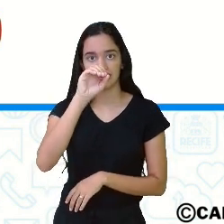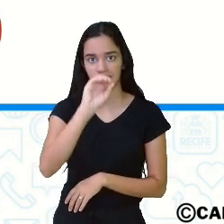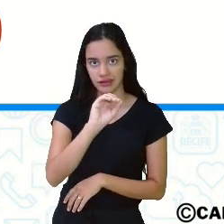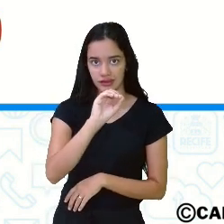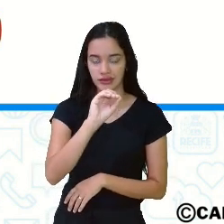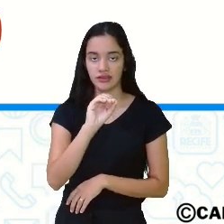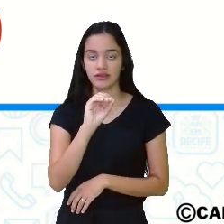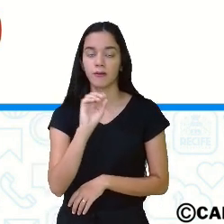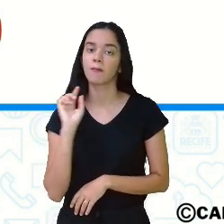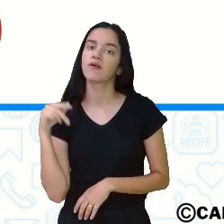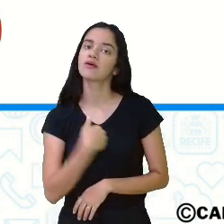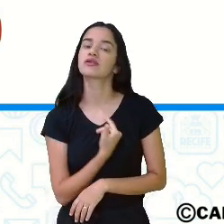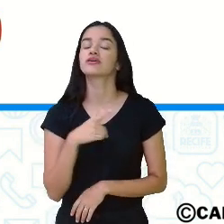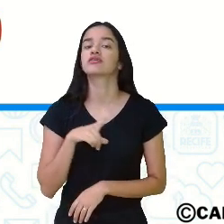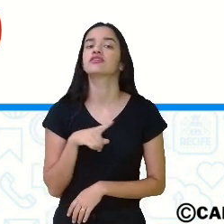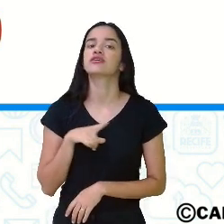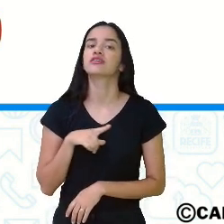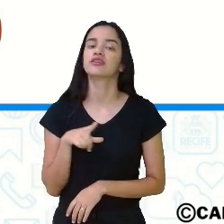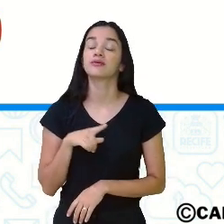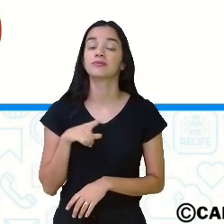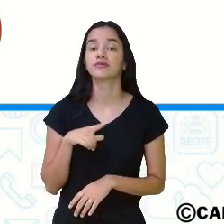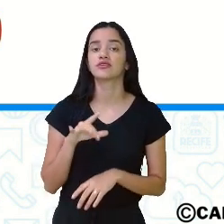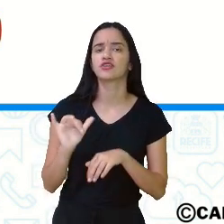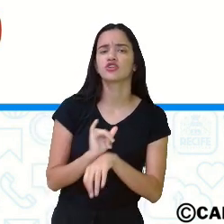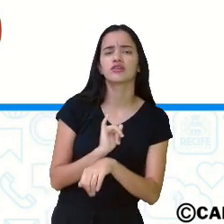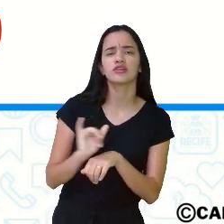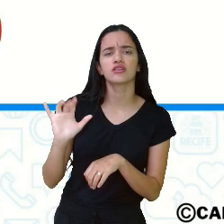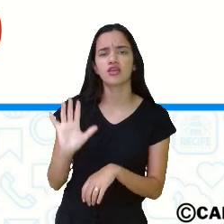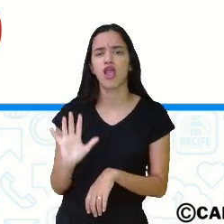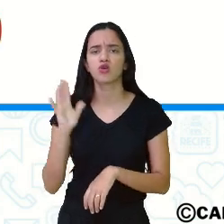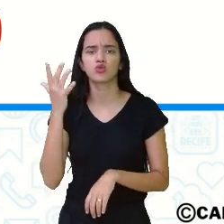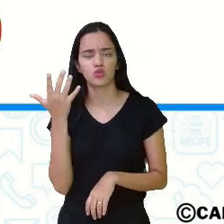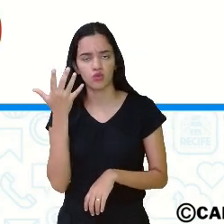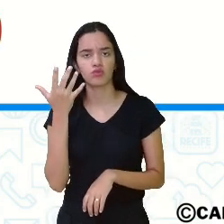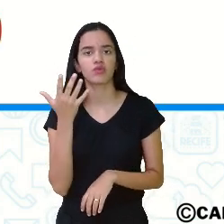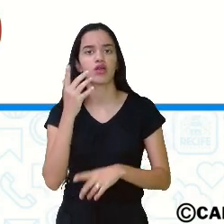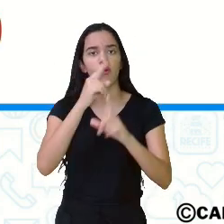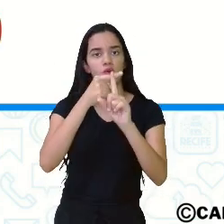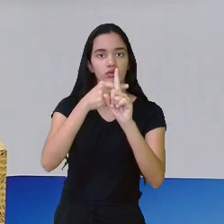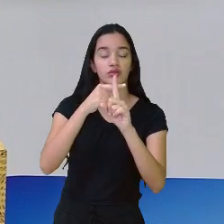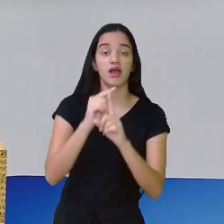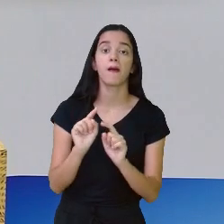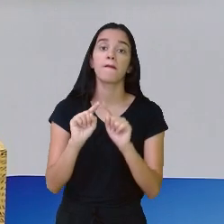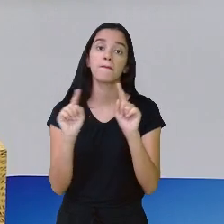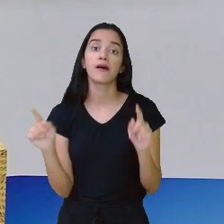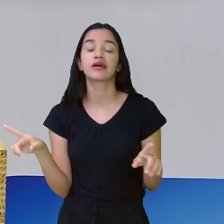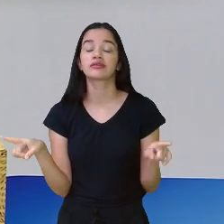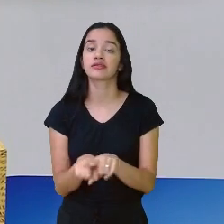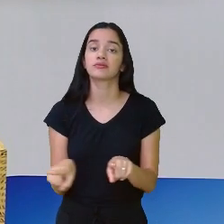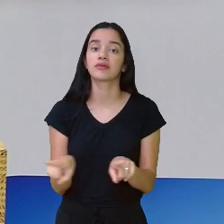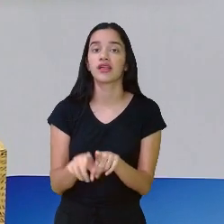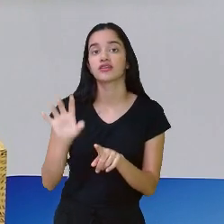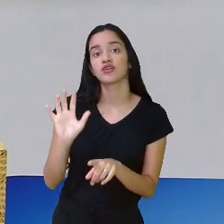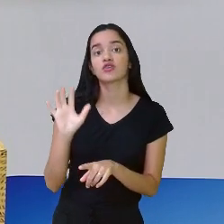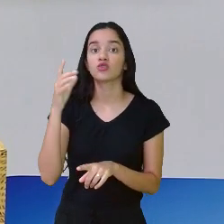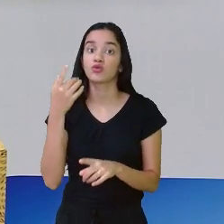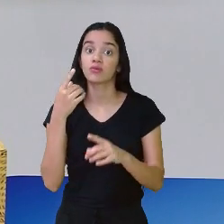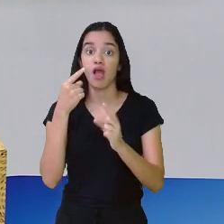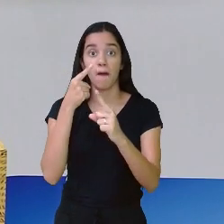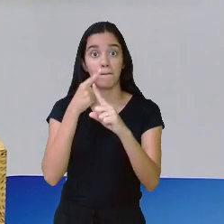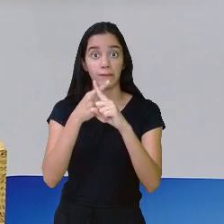aí, nós temos a forma de resolver com a adição, mas temos também a forma de resolver com